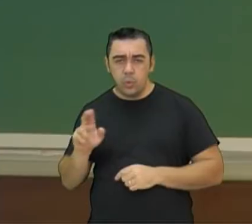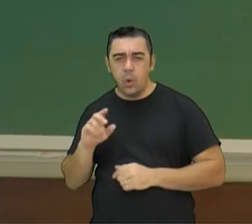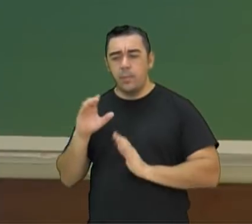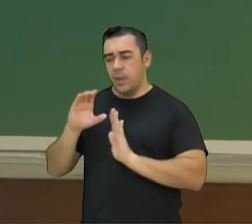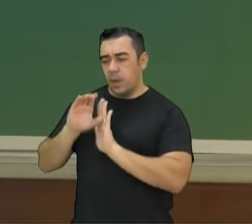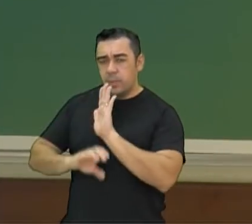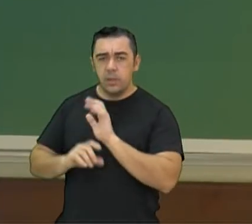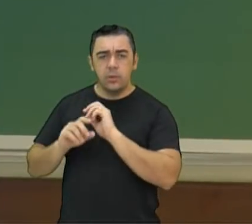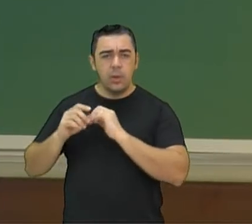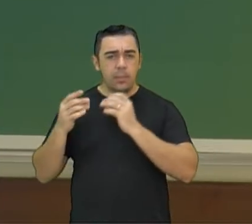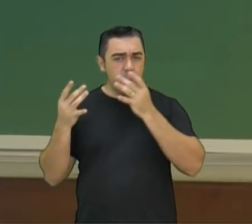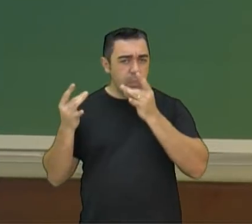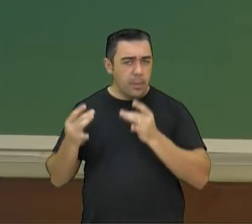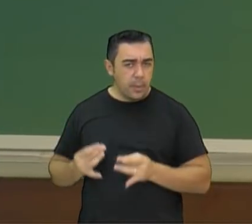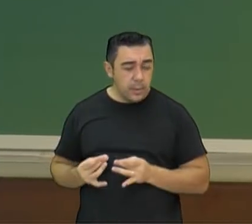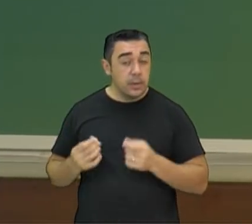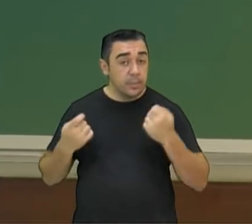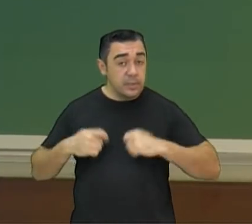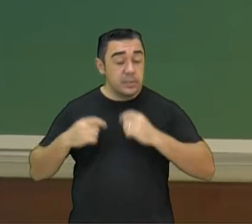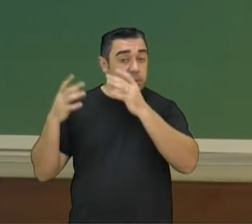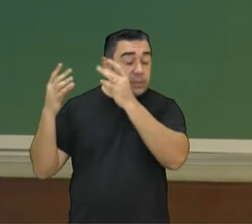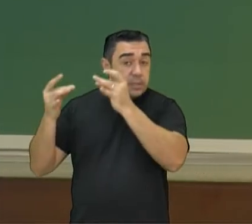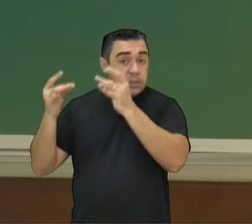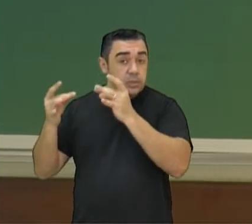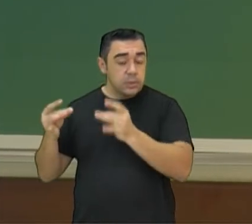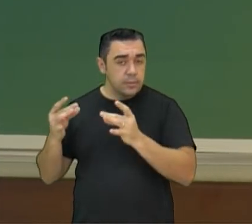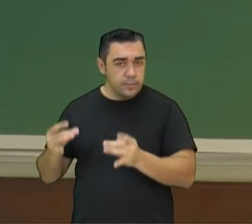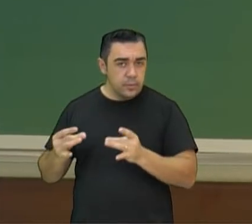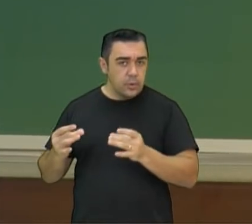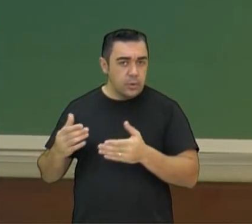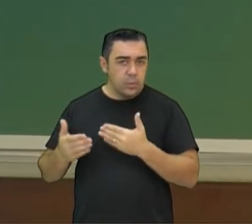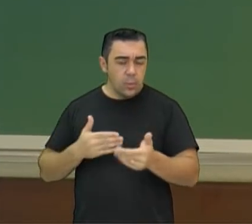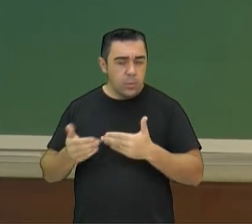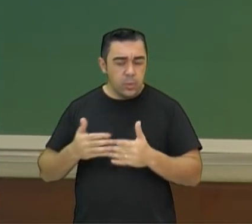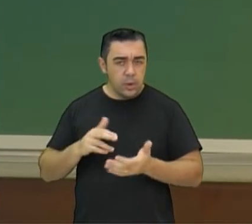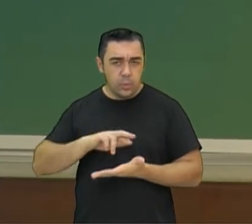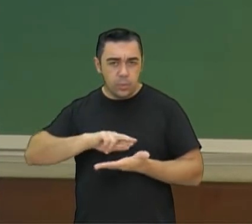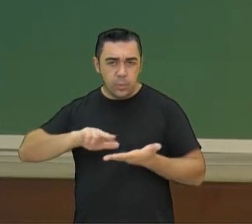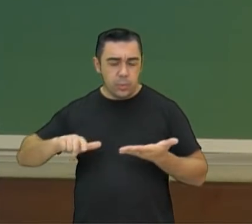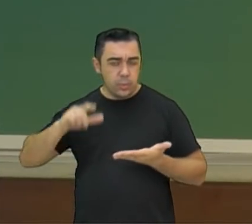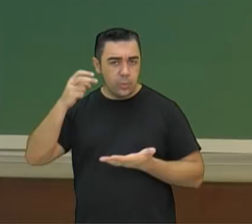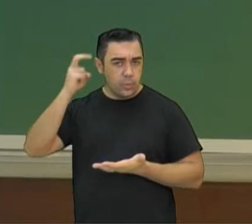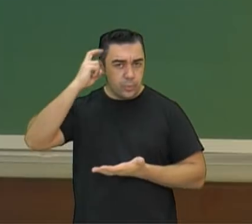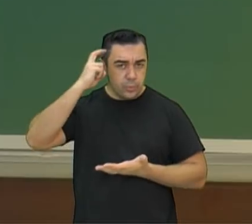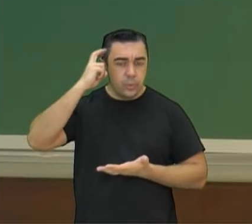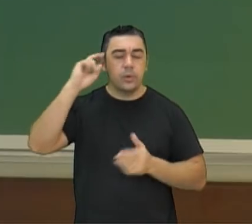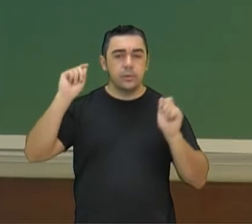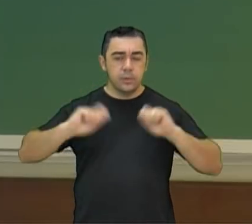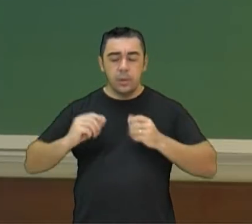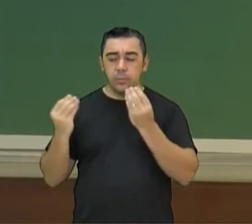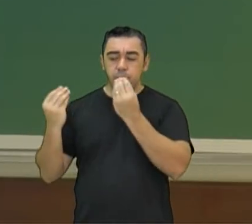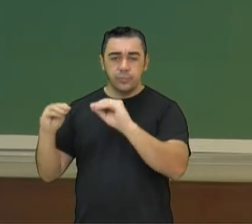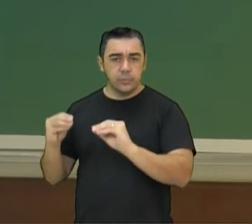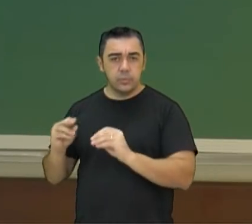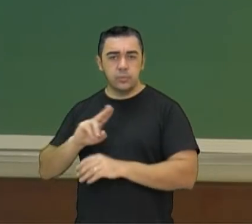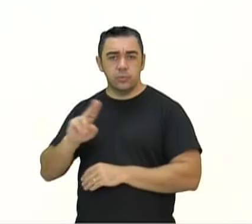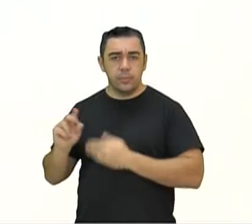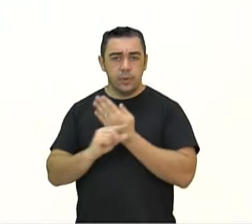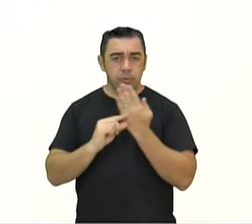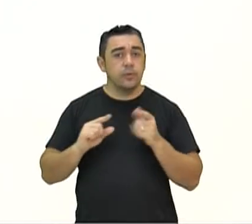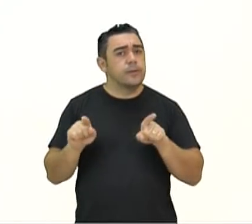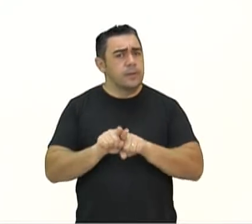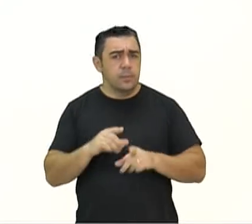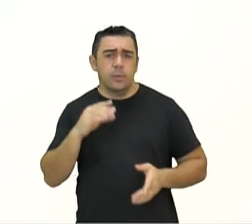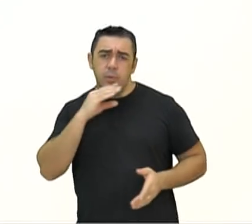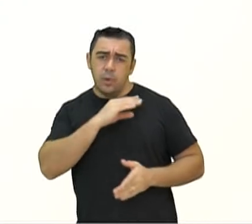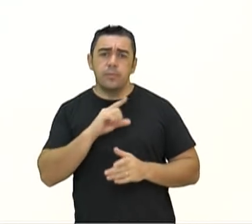livro, conto, crônica, enfim, né? Seja lá qual produto cultural eu esteja divulgando, eu tenho que colocar o nome dos autores. Também, obviamente, tem que